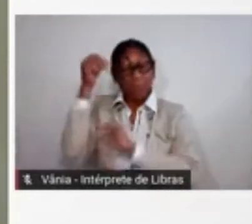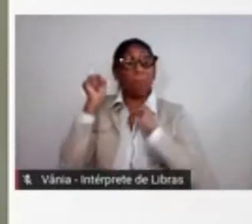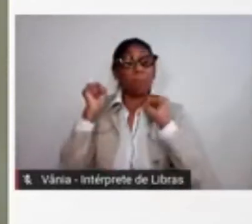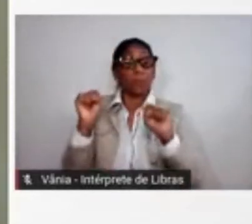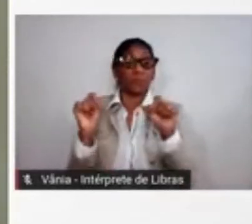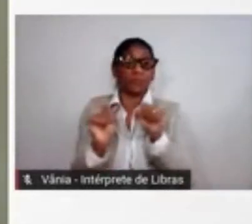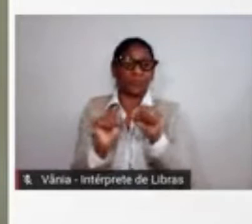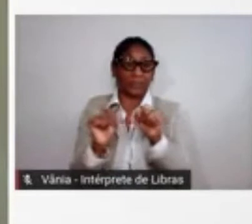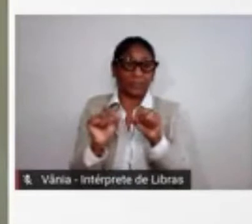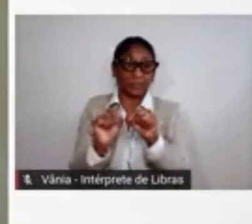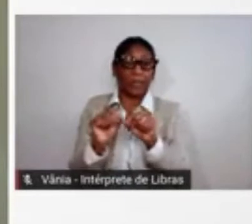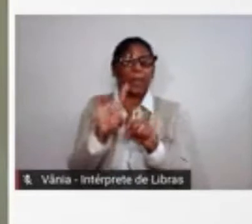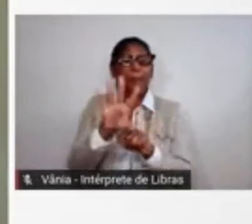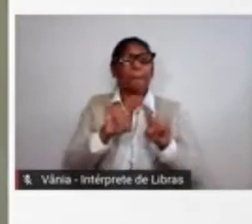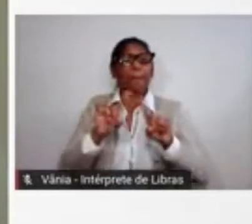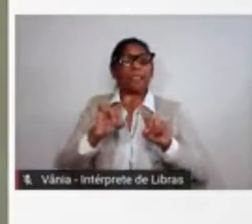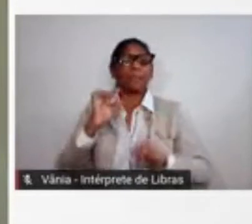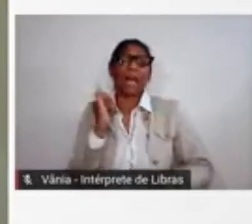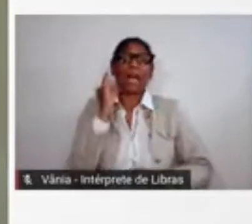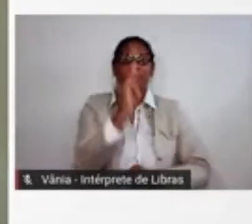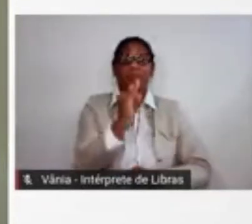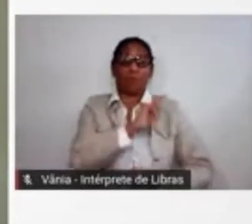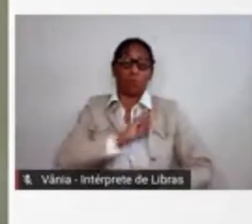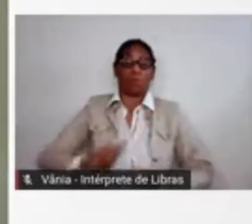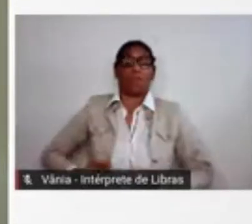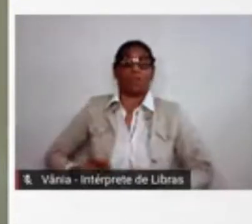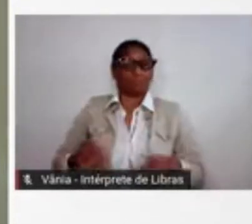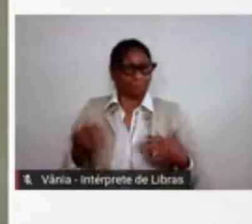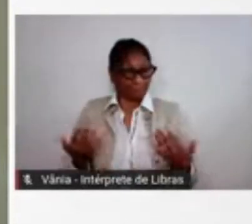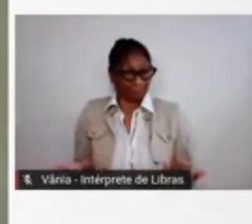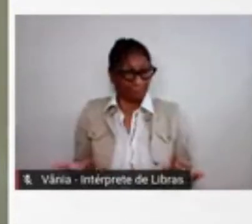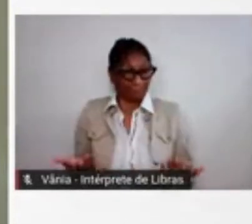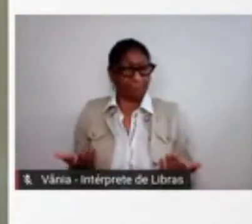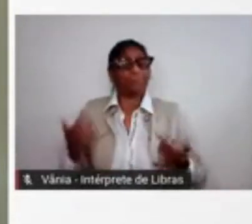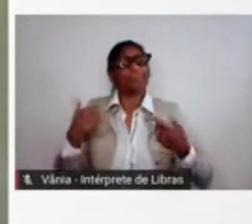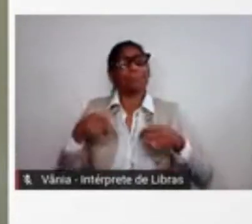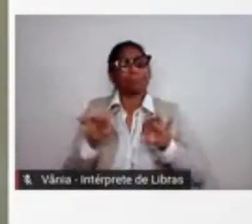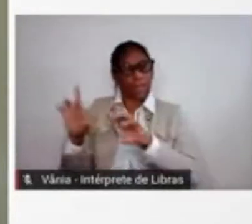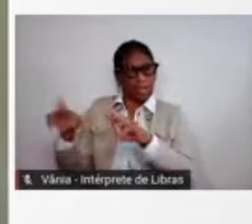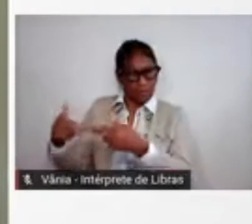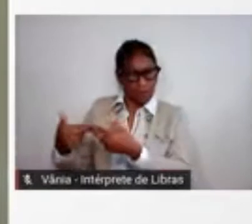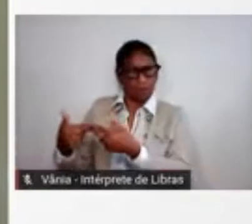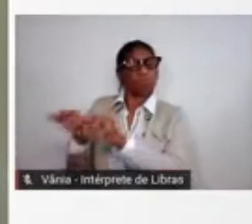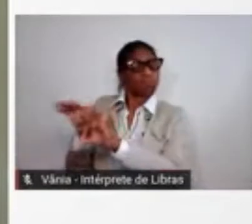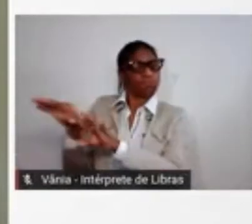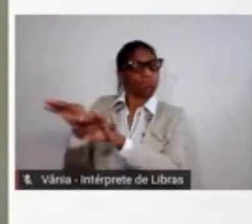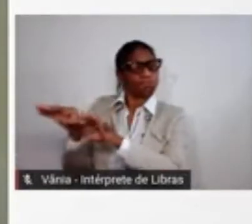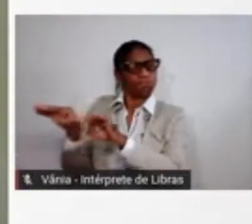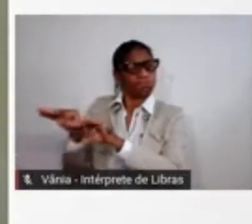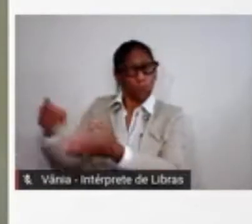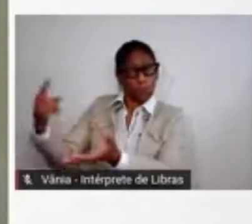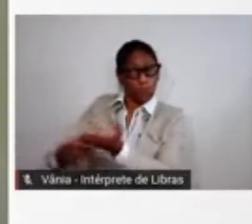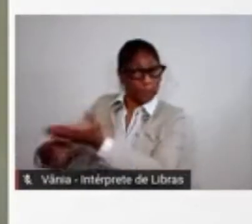que informarem o governo do estado. Eles vão ter que fazem a reunião, convencionam os